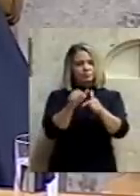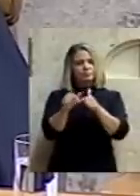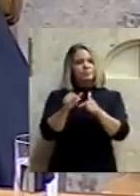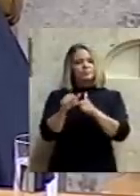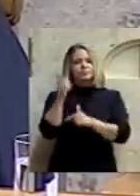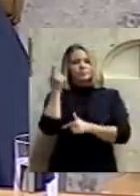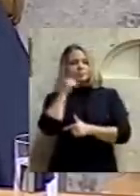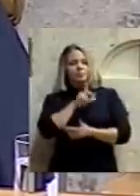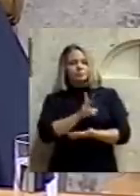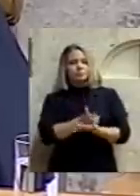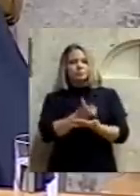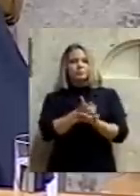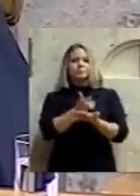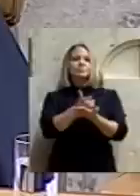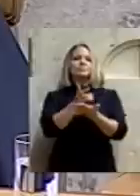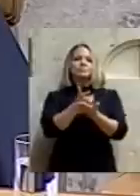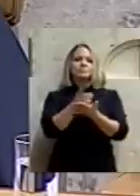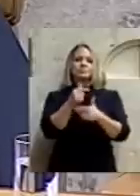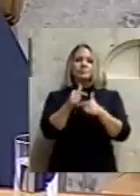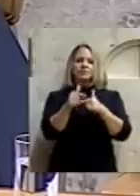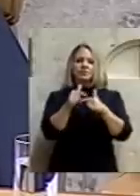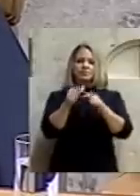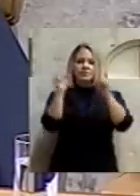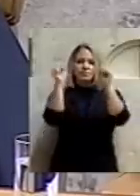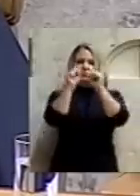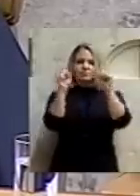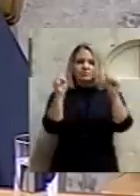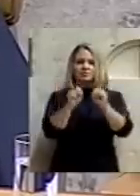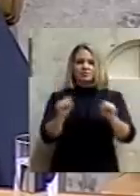dar continuidade ao aprimoramento do nosso sistema de